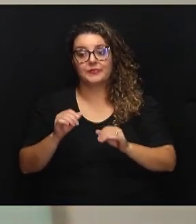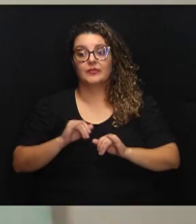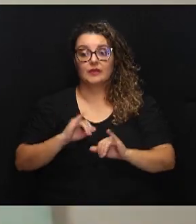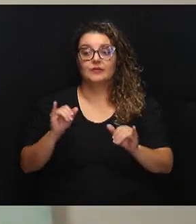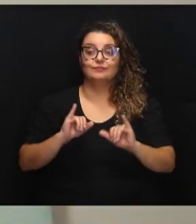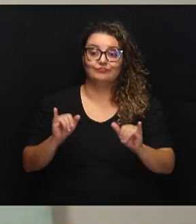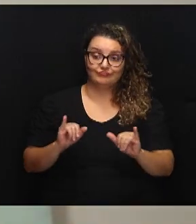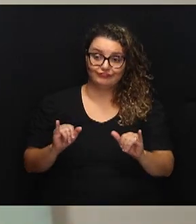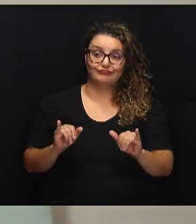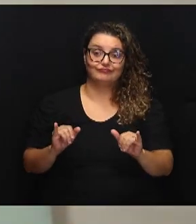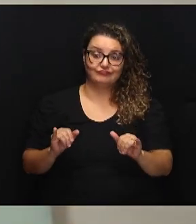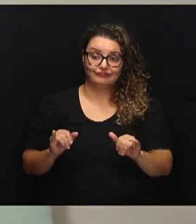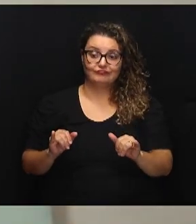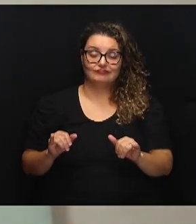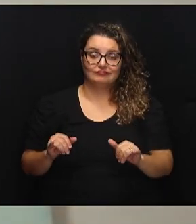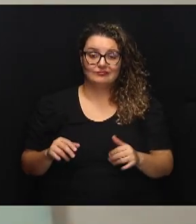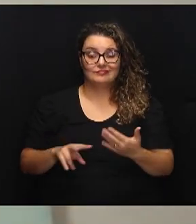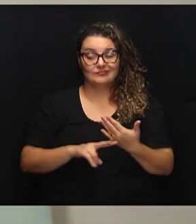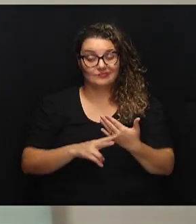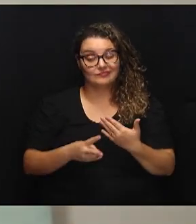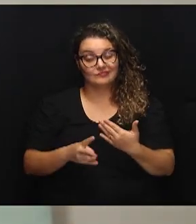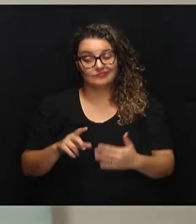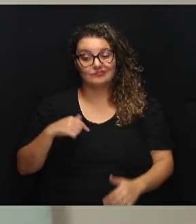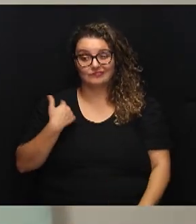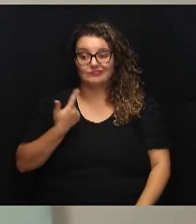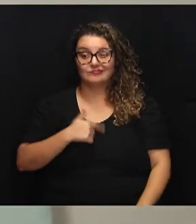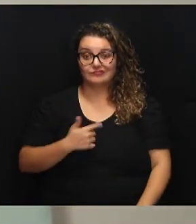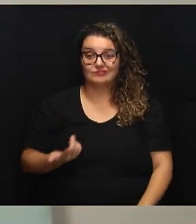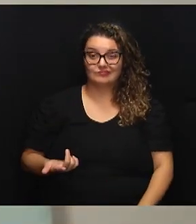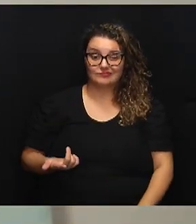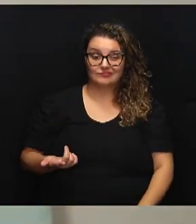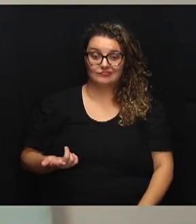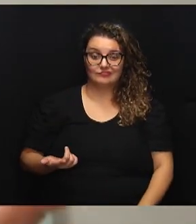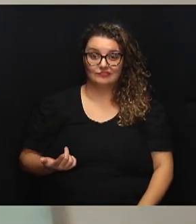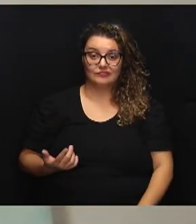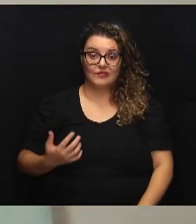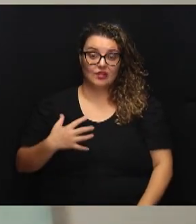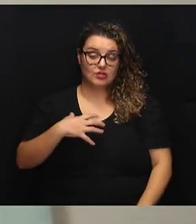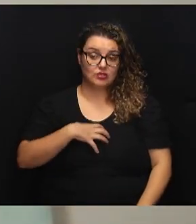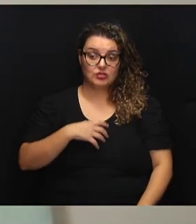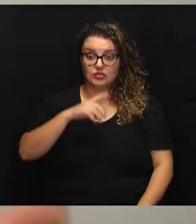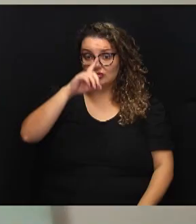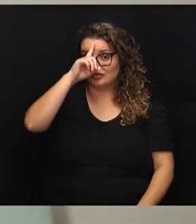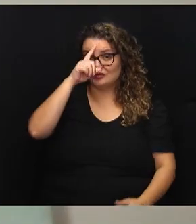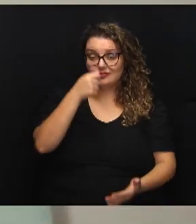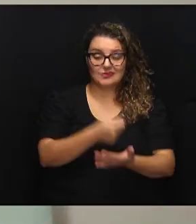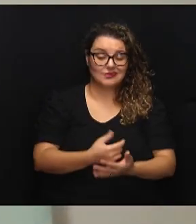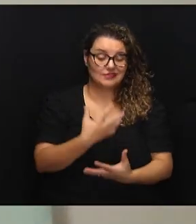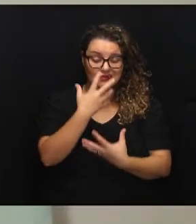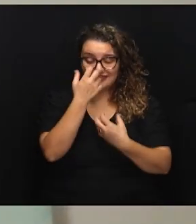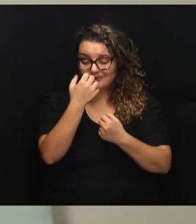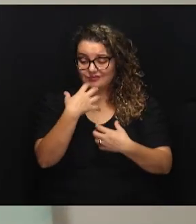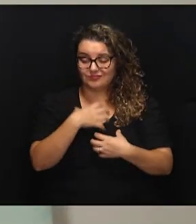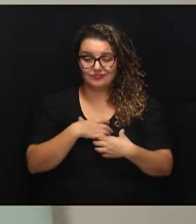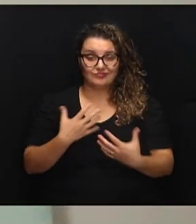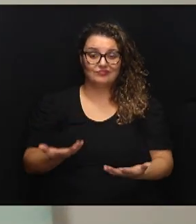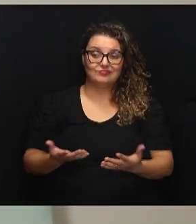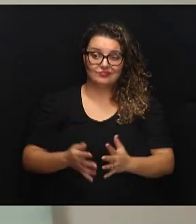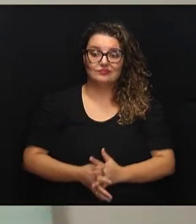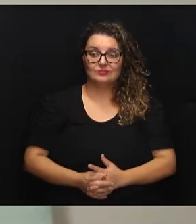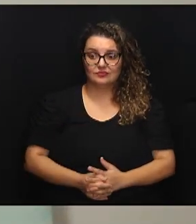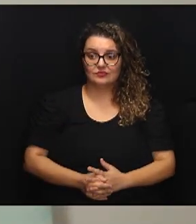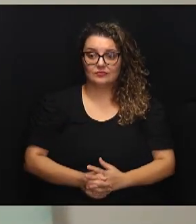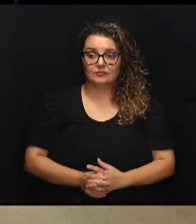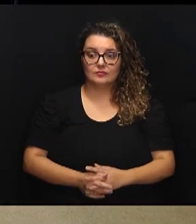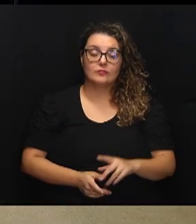vai interferindo, querendo ou não, né, no nosso gosto, na nossa decepção, no nosso sentimento.